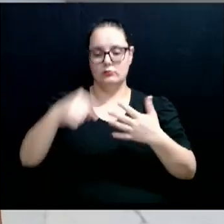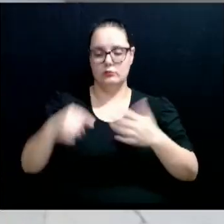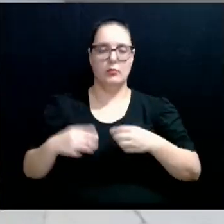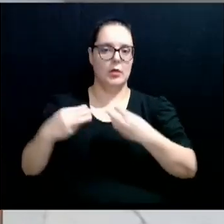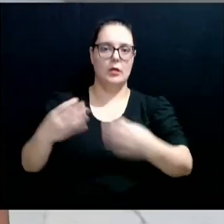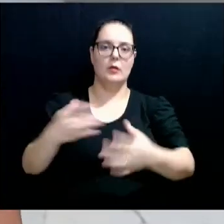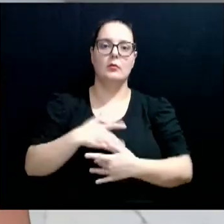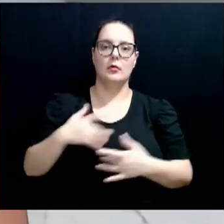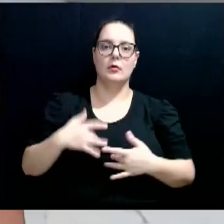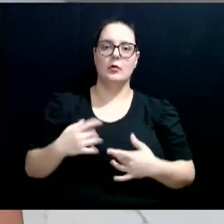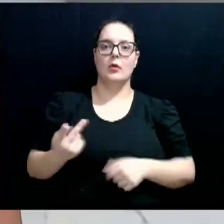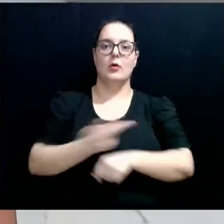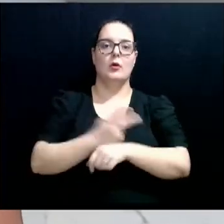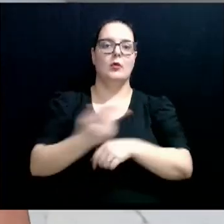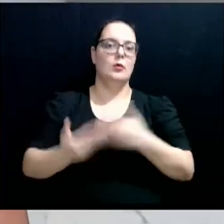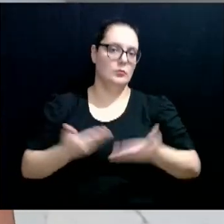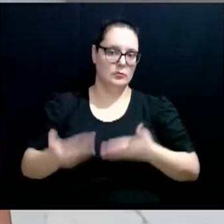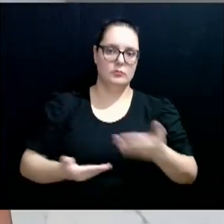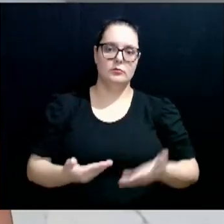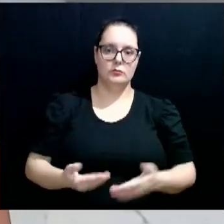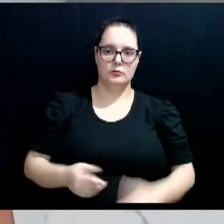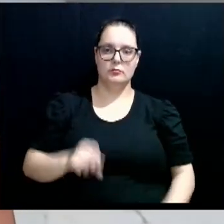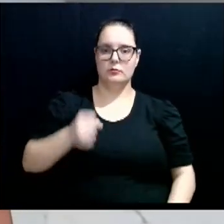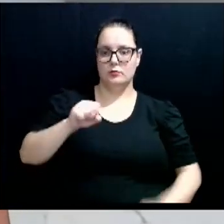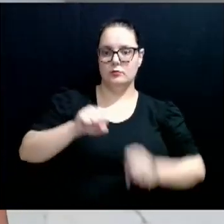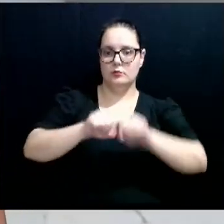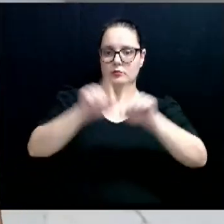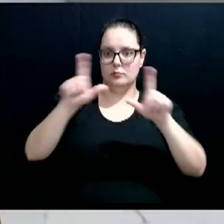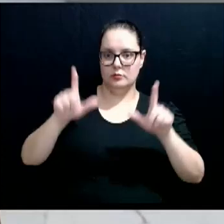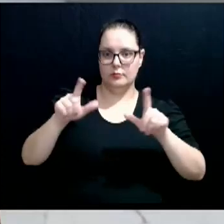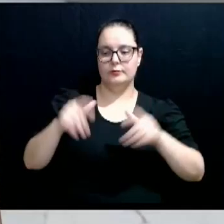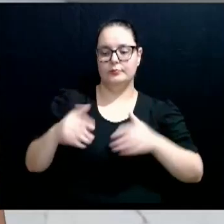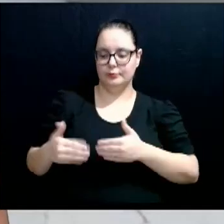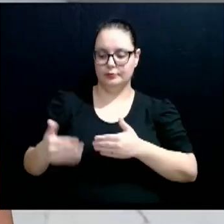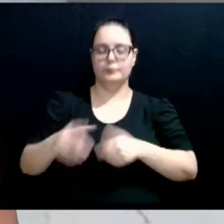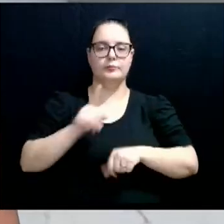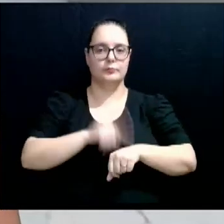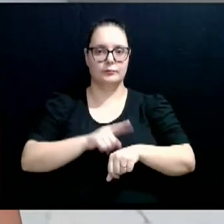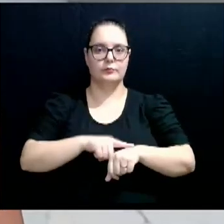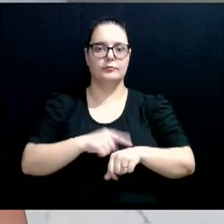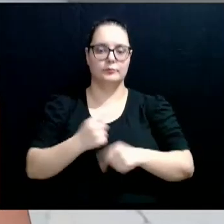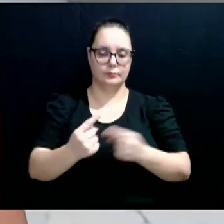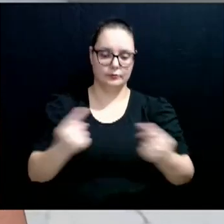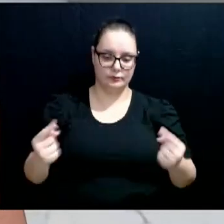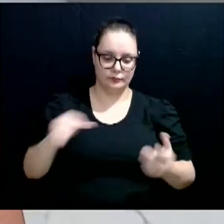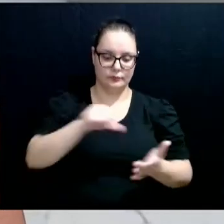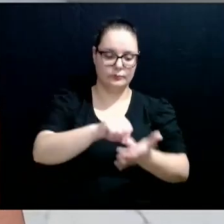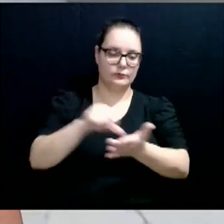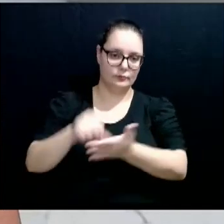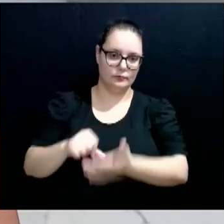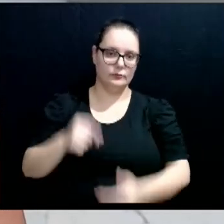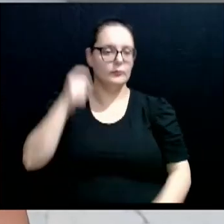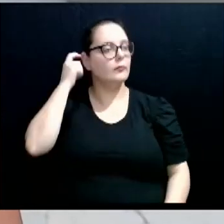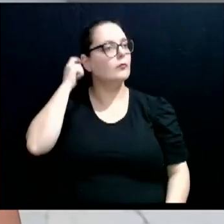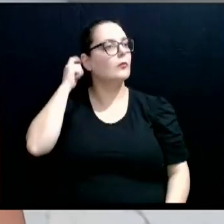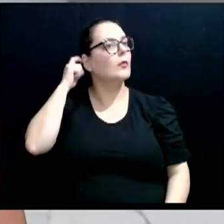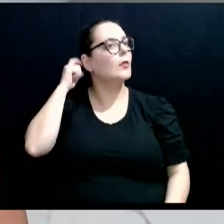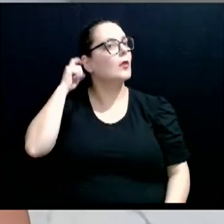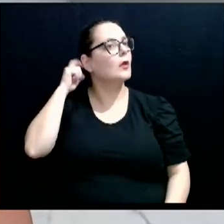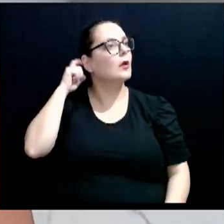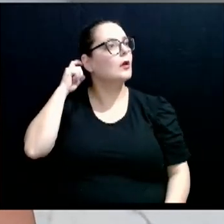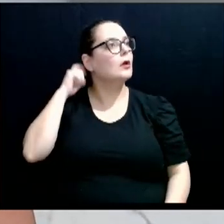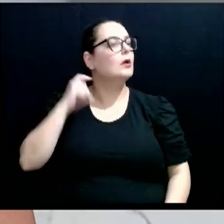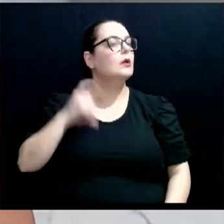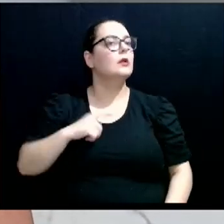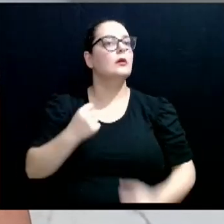um dos serviços, né, a partir das 8 horas da manhã, seguindo o horário de funcionamento de cada uma das unidades. Tem alguma recomendação para gestantes que forem tomar essa